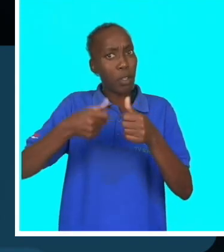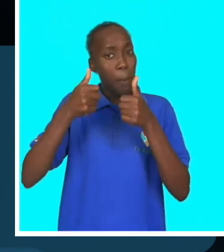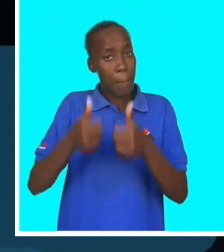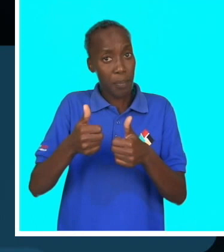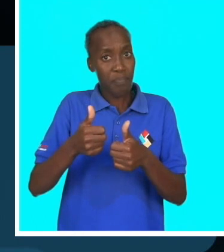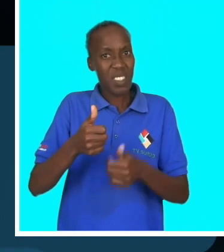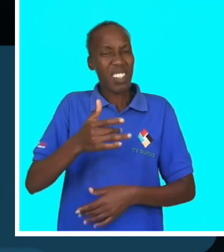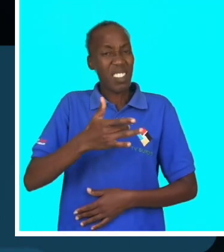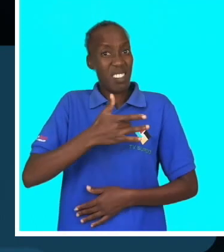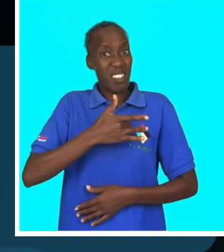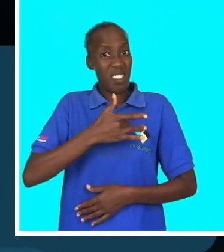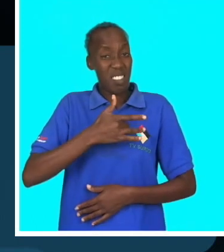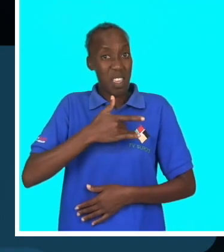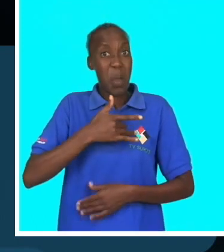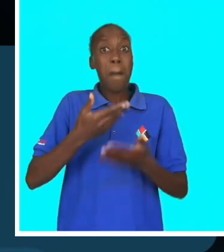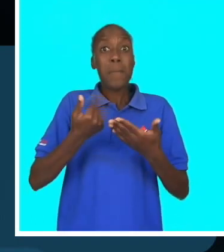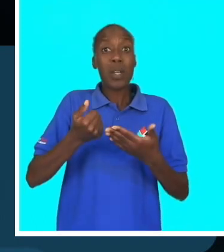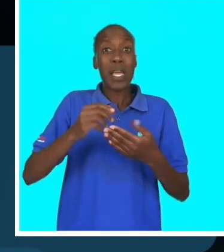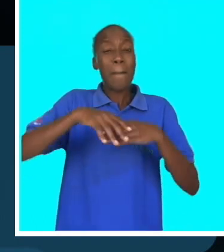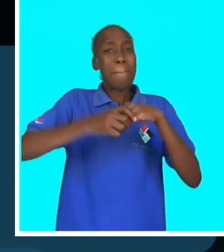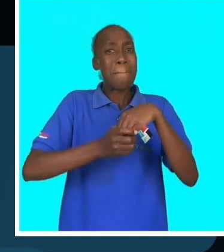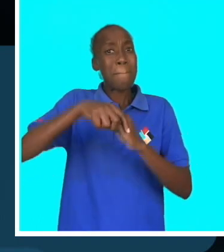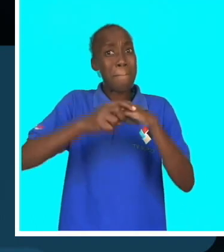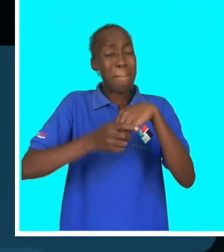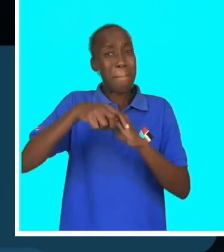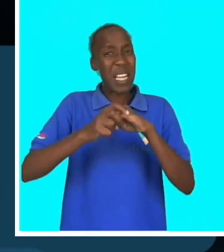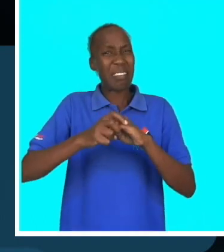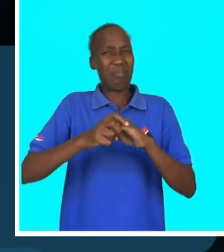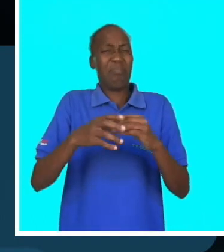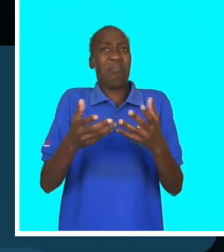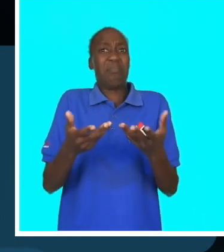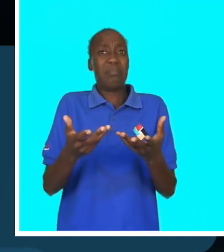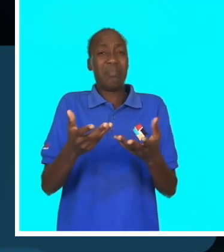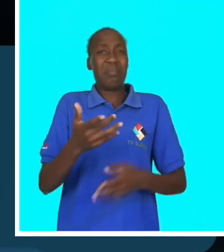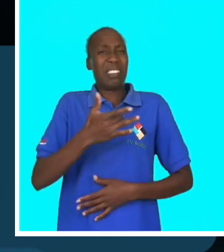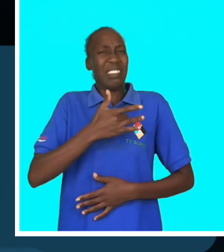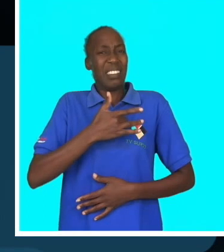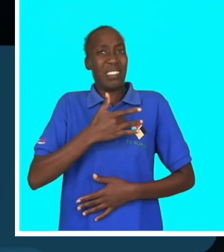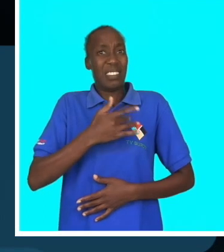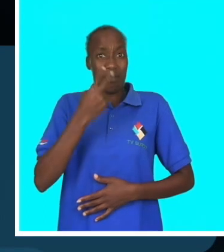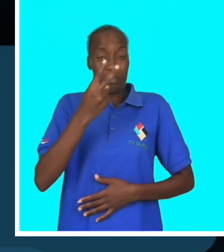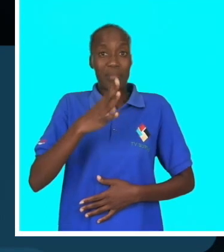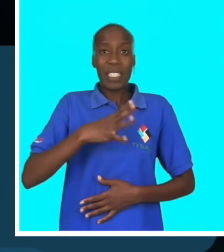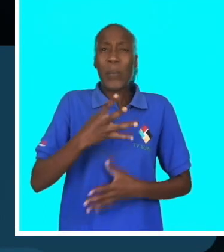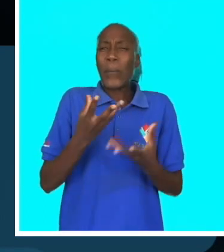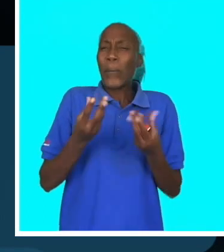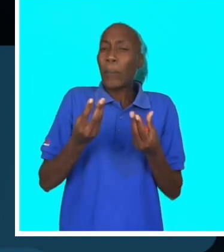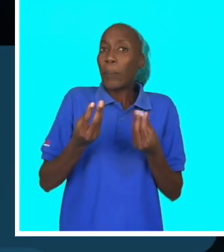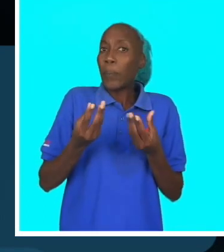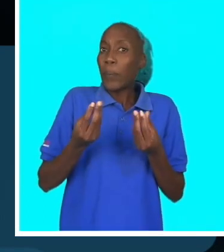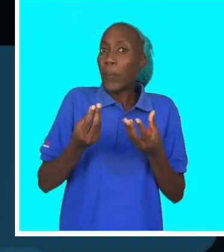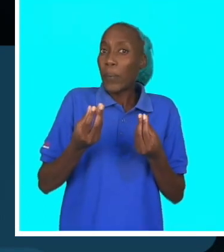e pronto, e senti cada virada que eu dava. Chegou uma altura que o metro parou e eu depois queria mexer-me porque estava com muita